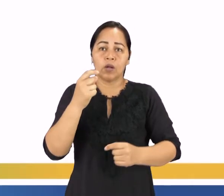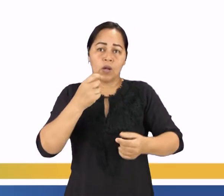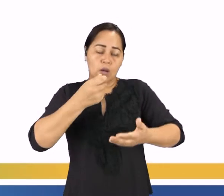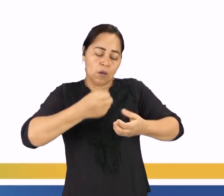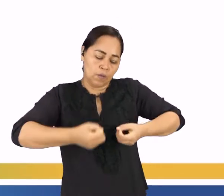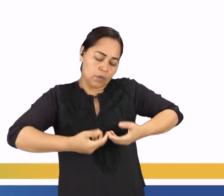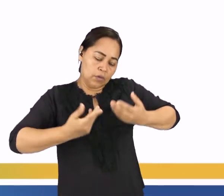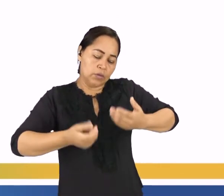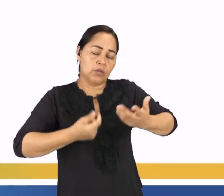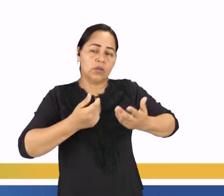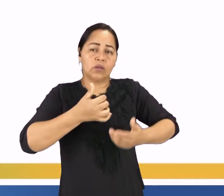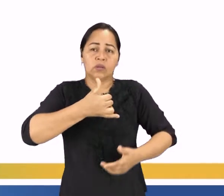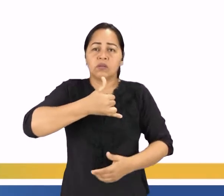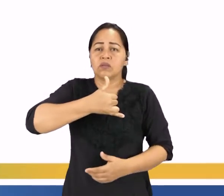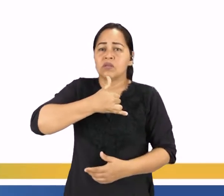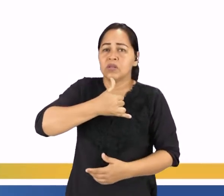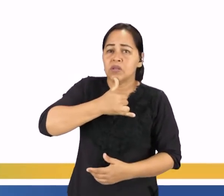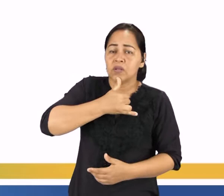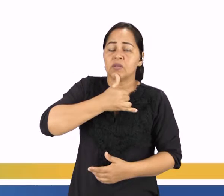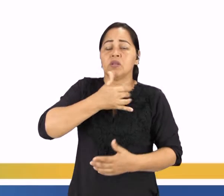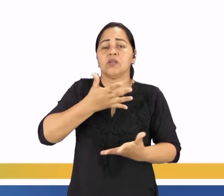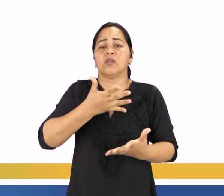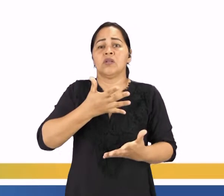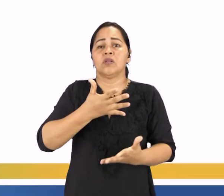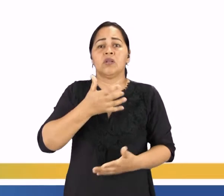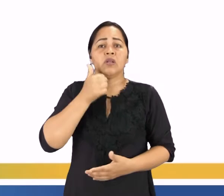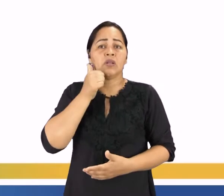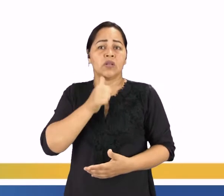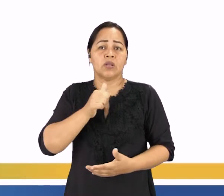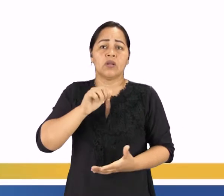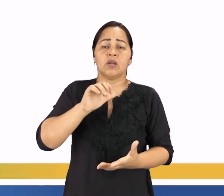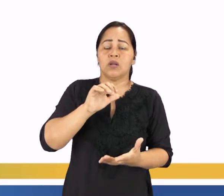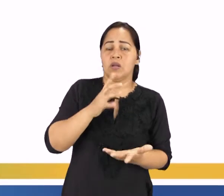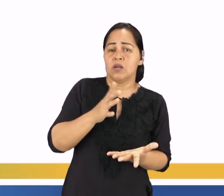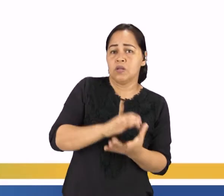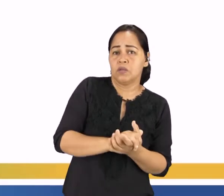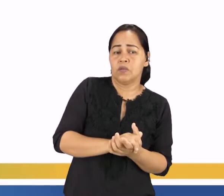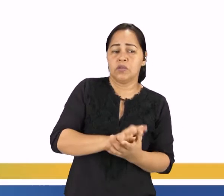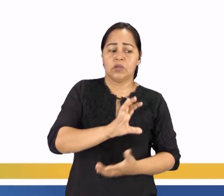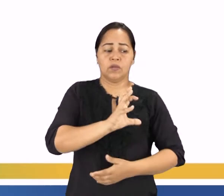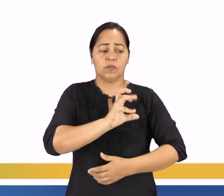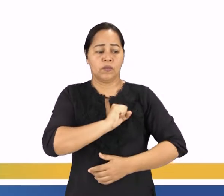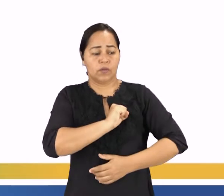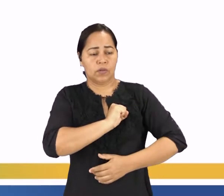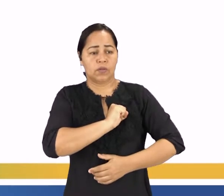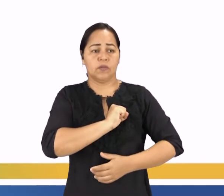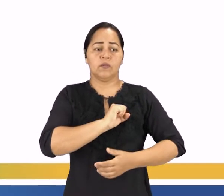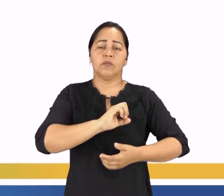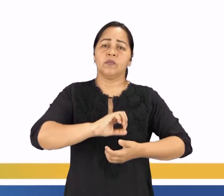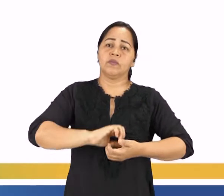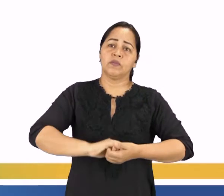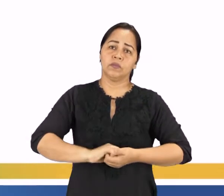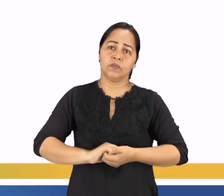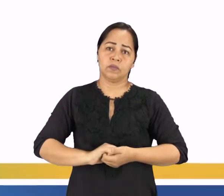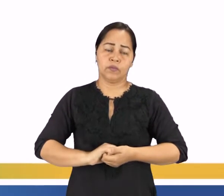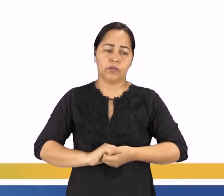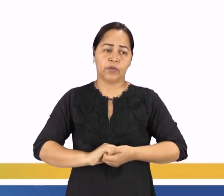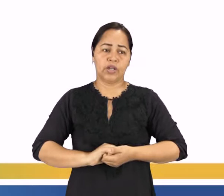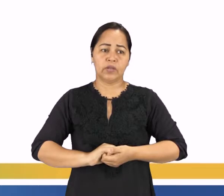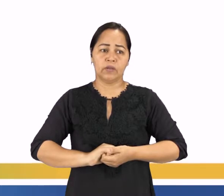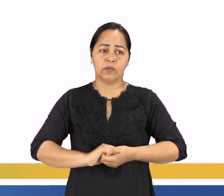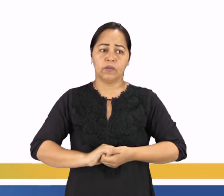e cultua uma tristeza que chega ao desespero. Os versos são muitas vezes eméticos e as